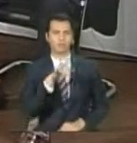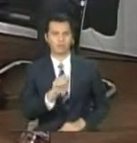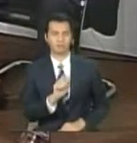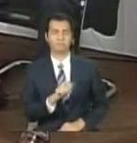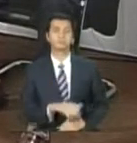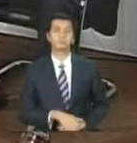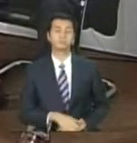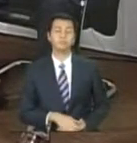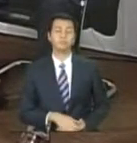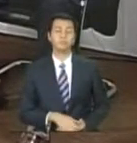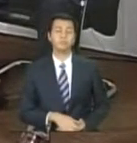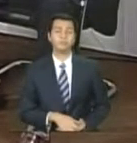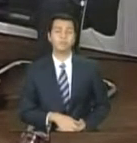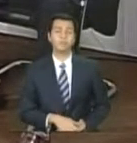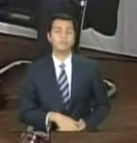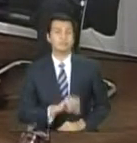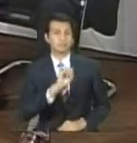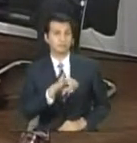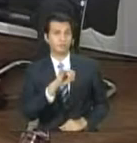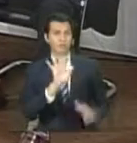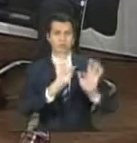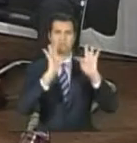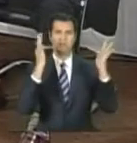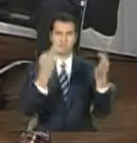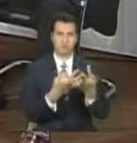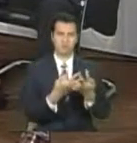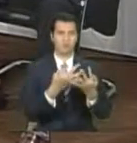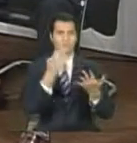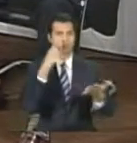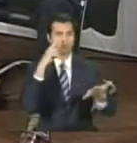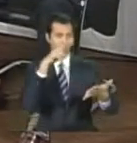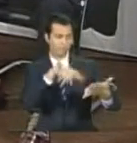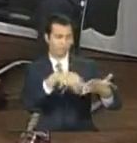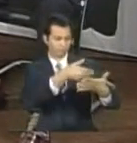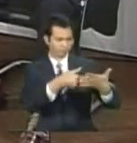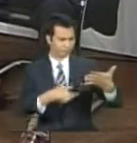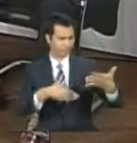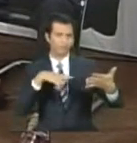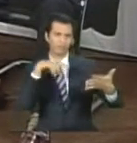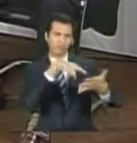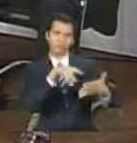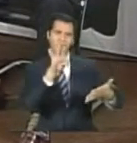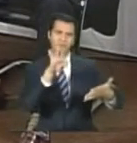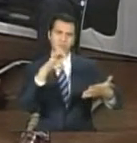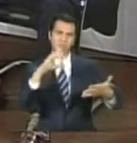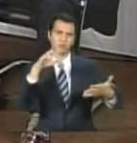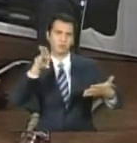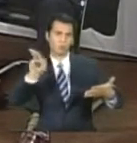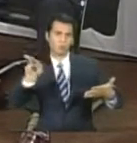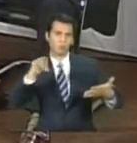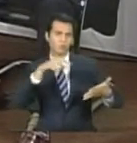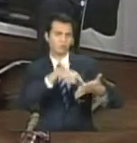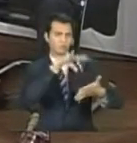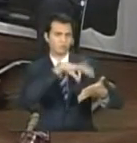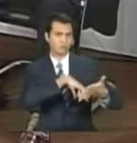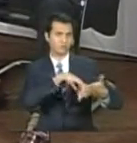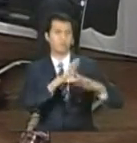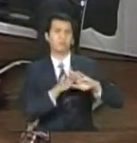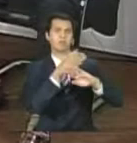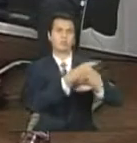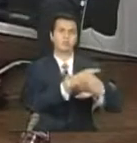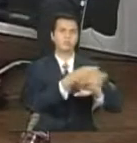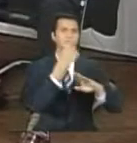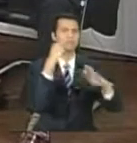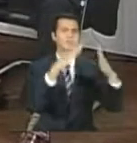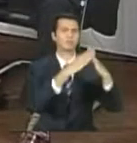famílias vêm na auditoria da TCU como renda e quando se faz a visita é diagnosticado que não tem renda, o